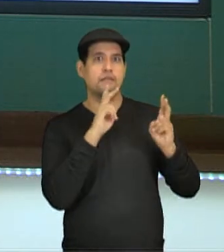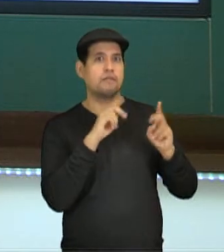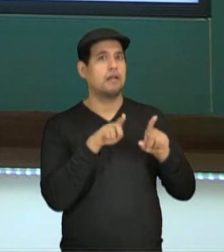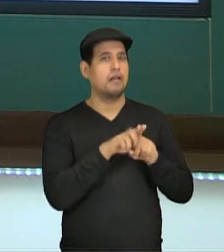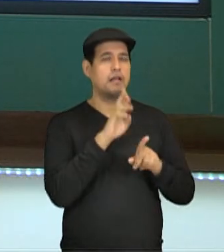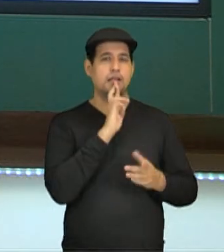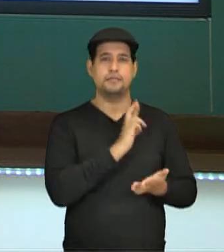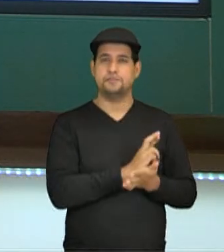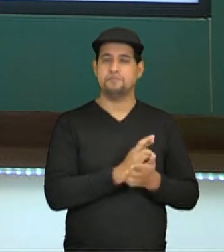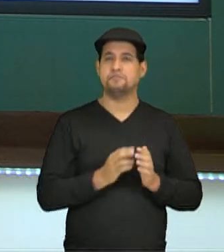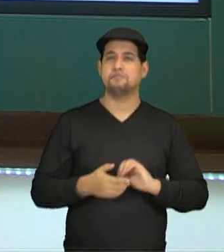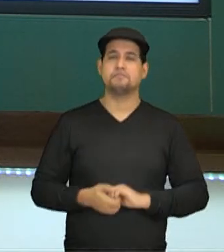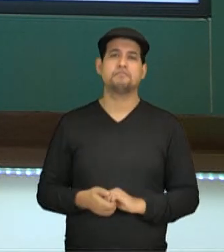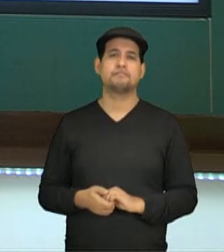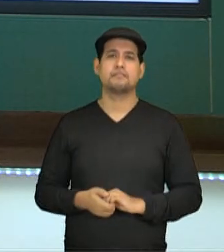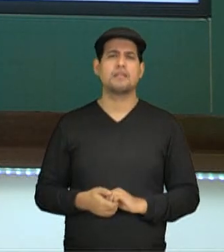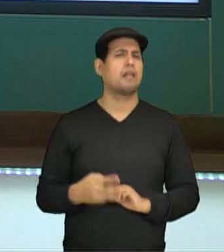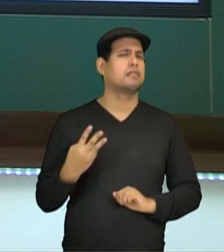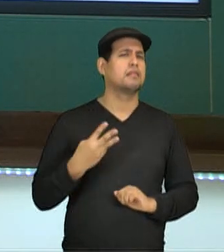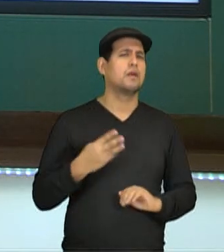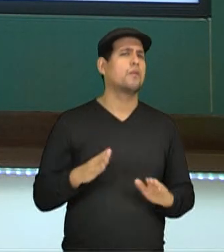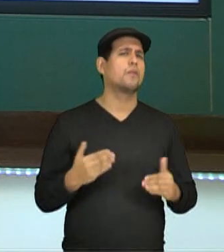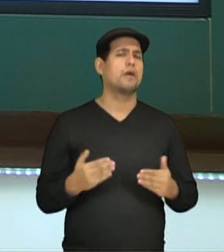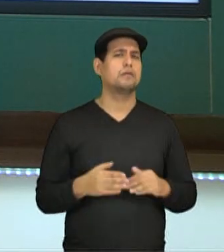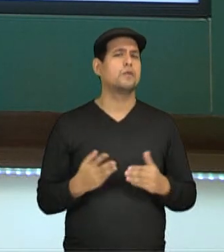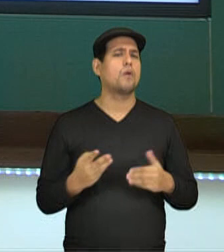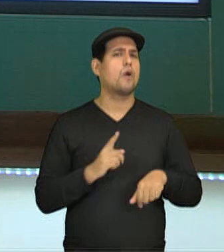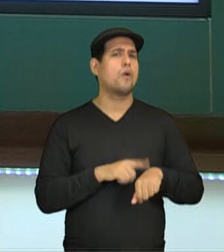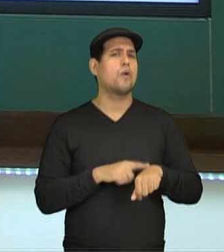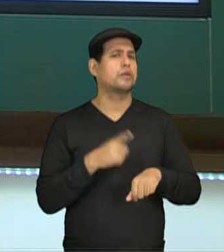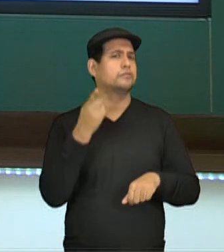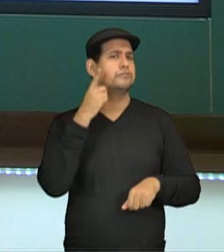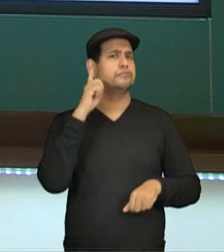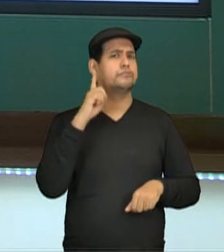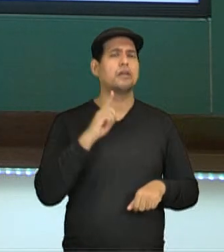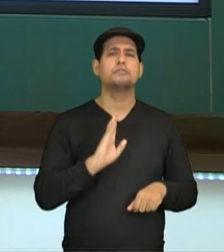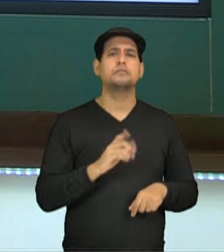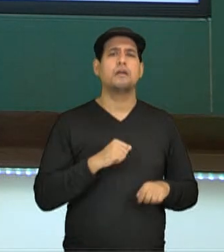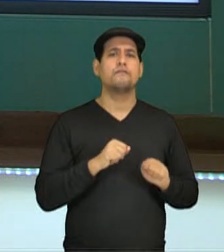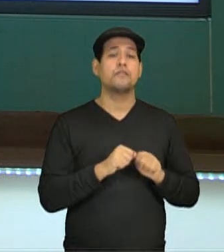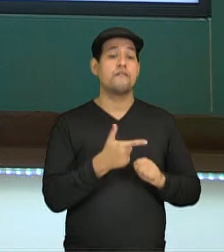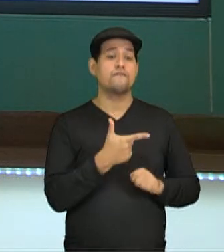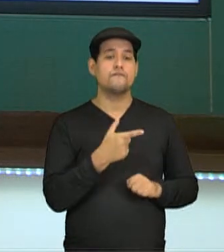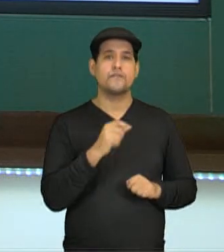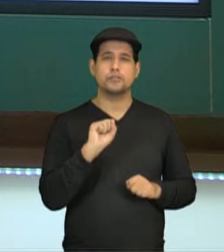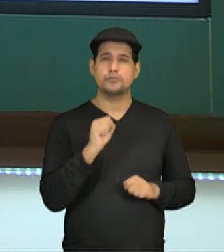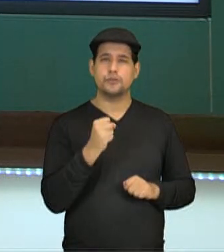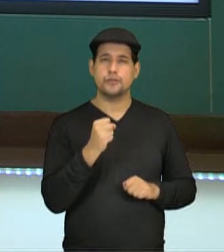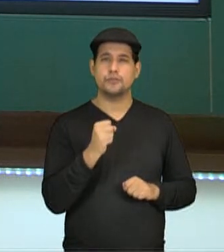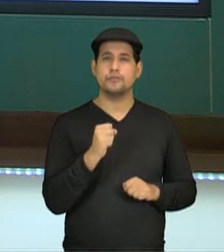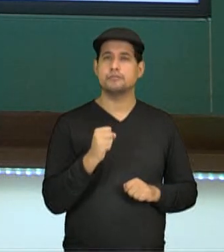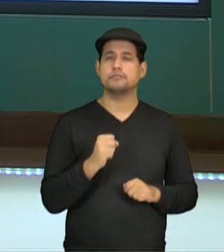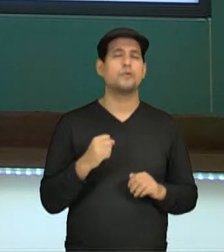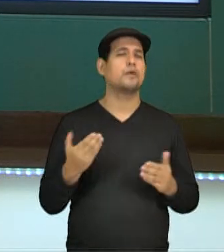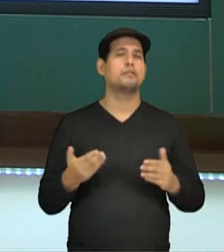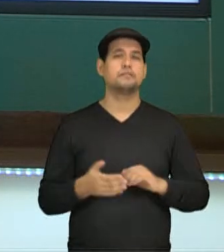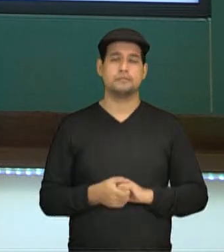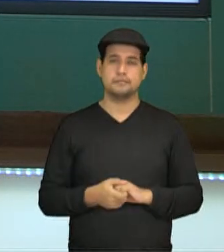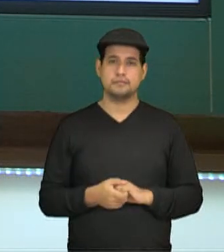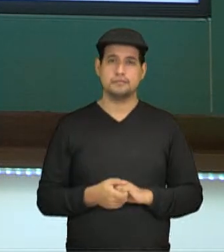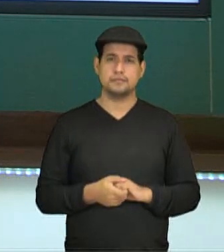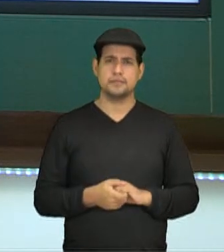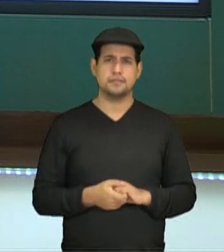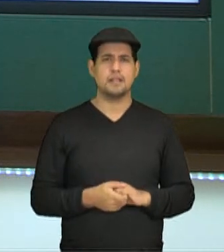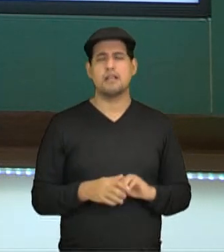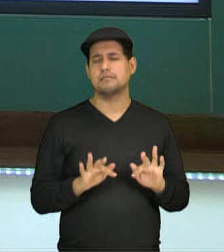vai responder. E a terceira, em qual horário do dia a temperatura foi de 28 graus Celsius? Então, assim,